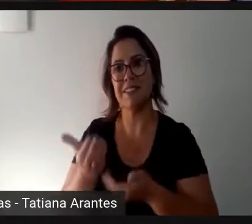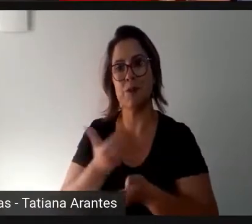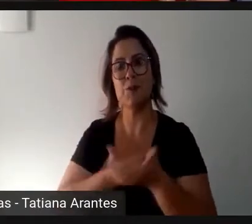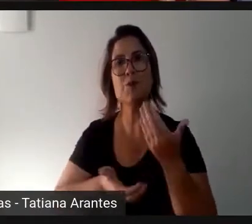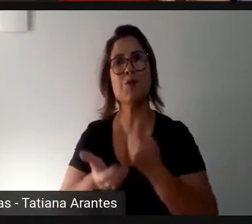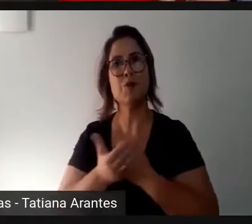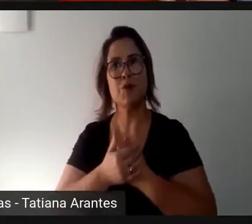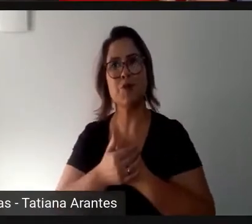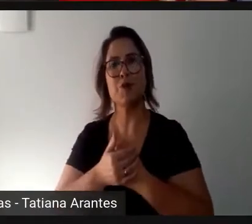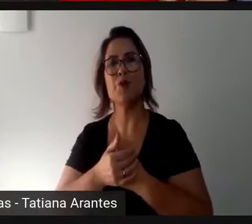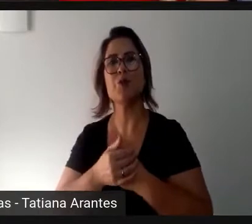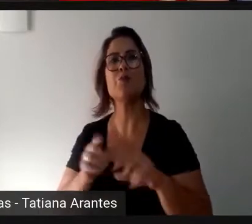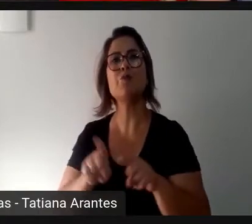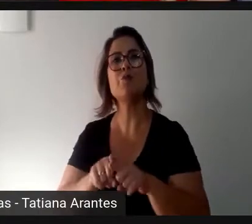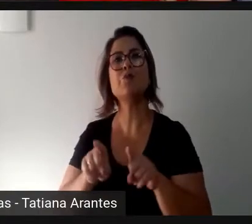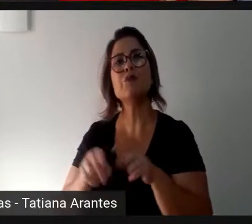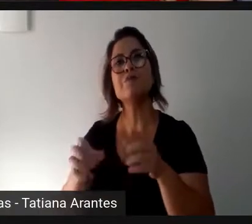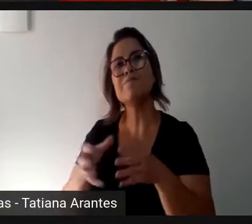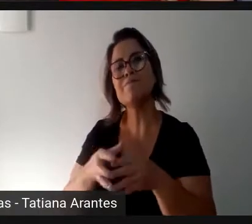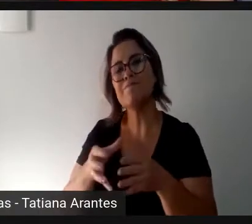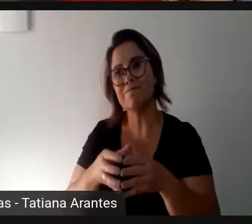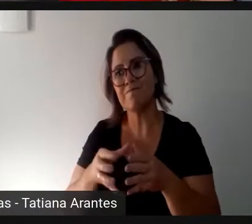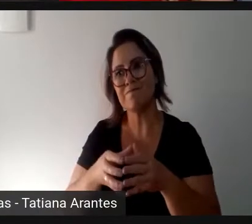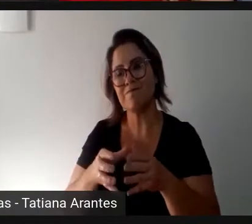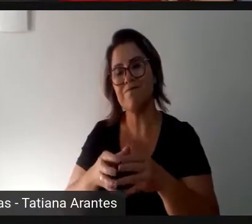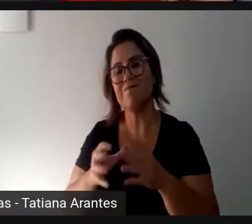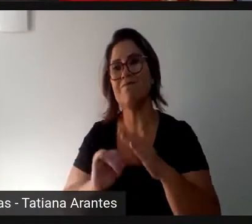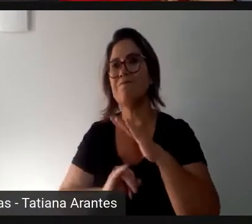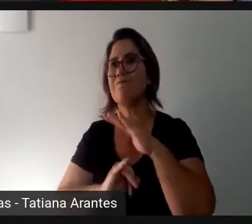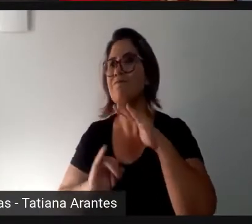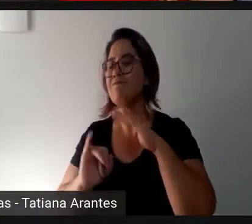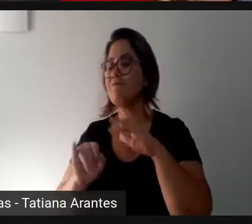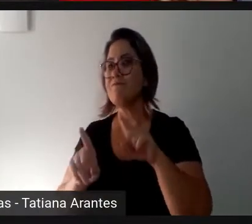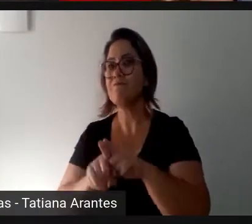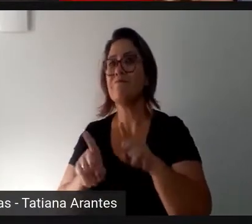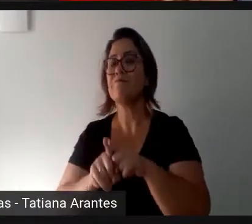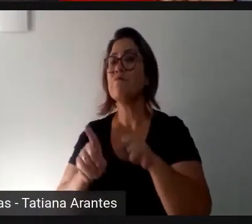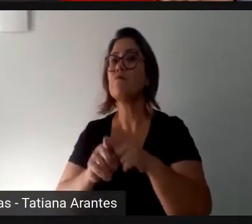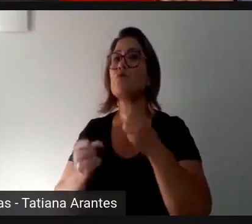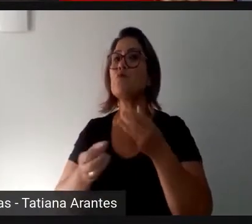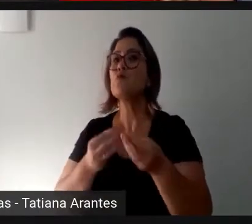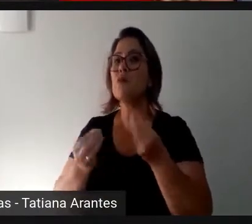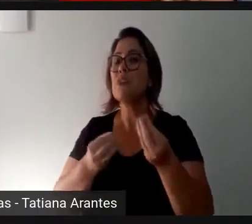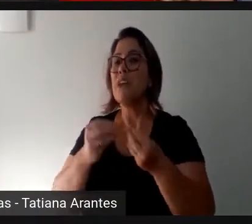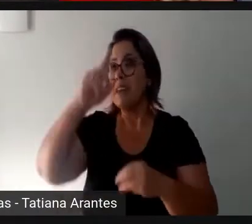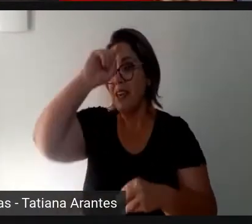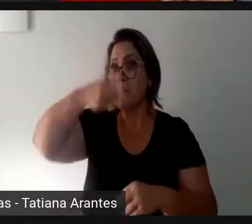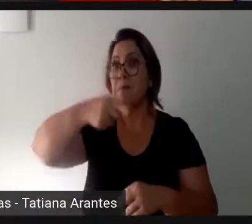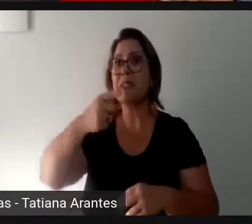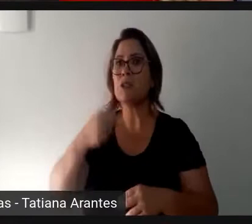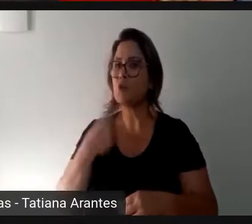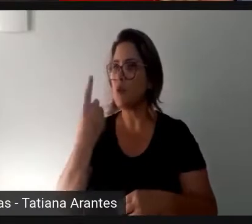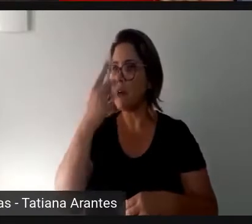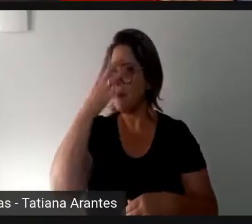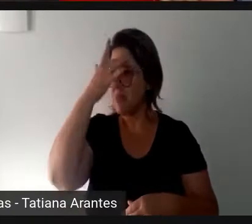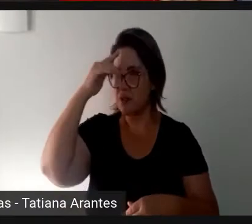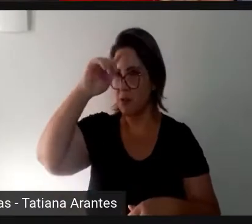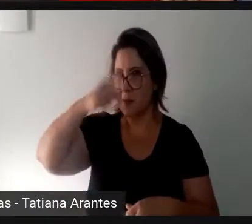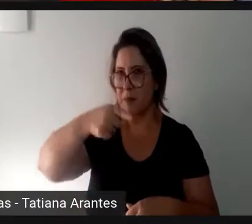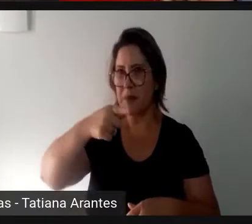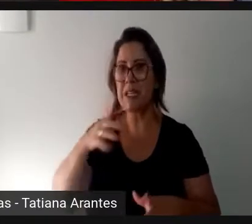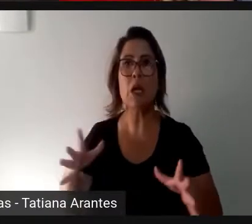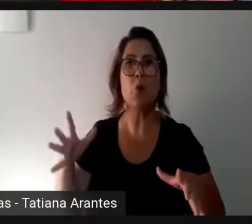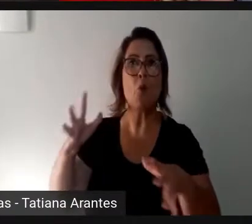onde eu tenho, como o Rafael colocou, decisão discricionária e, acima de tudo, decisão monocrática, onde eu tenho soma de dinheiro muito